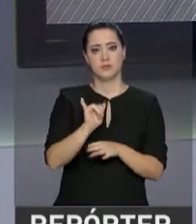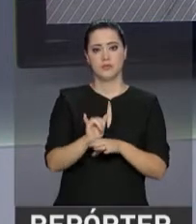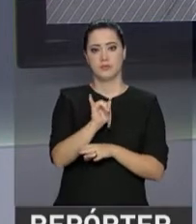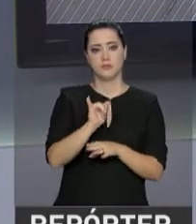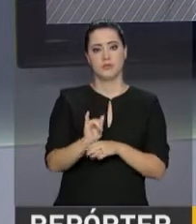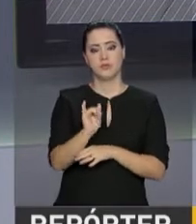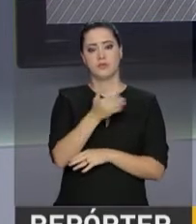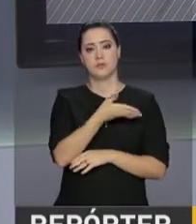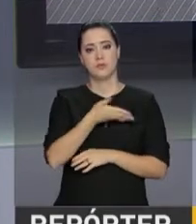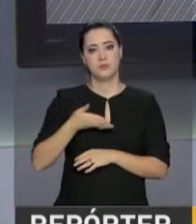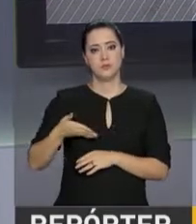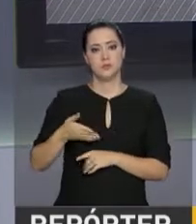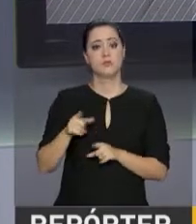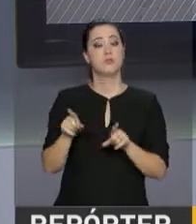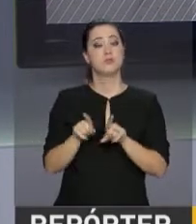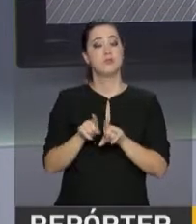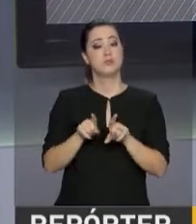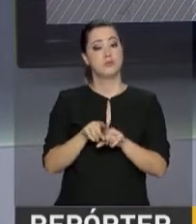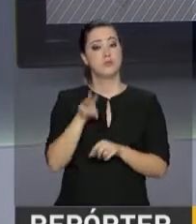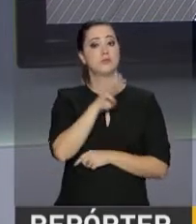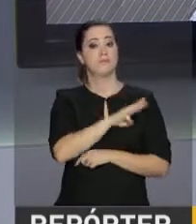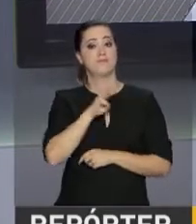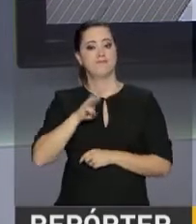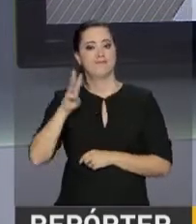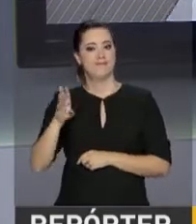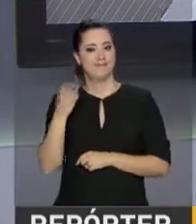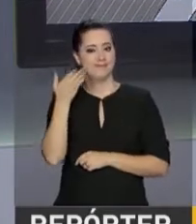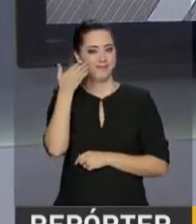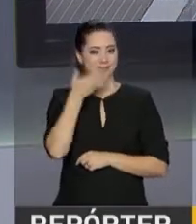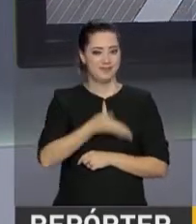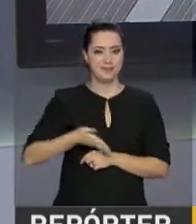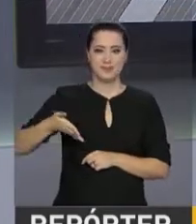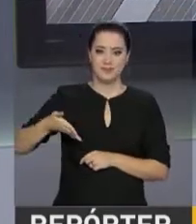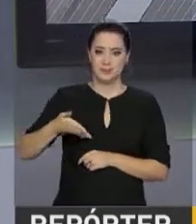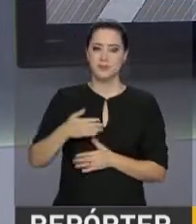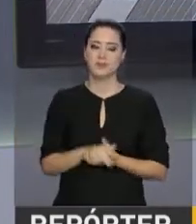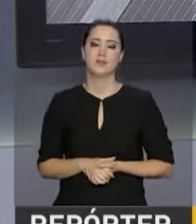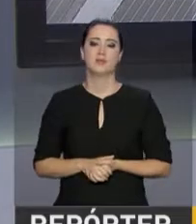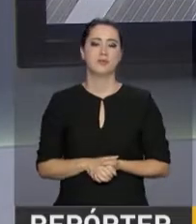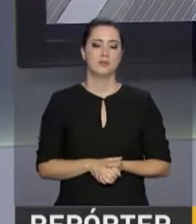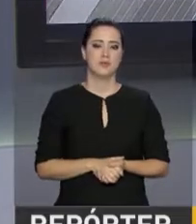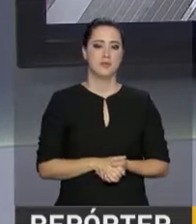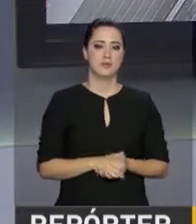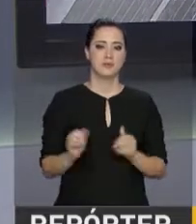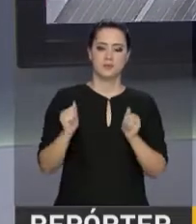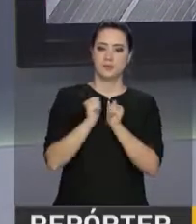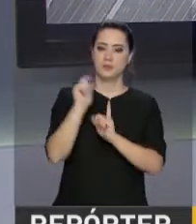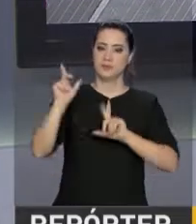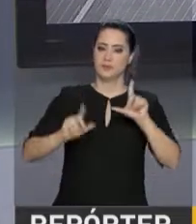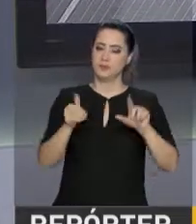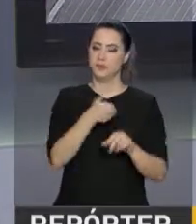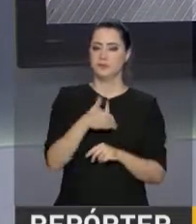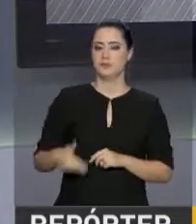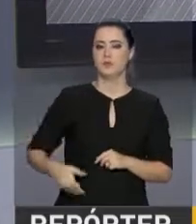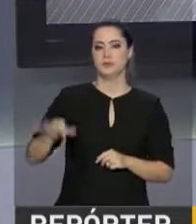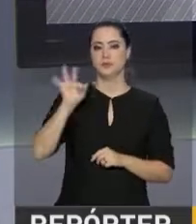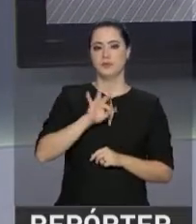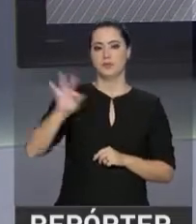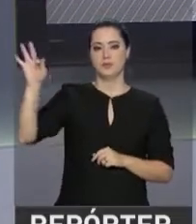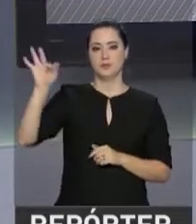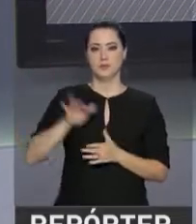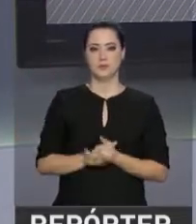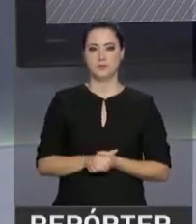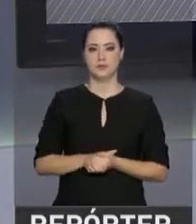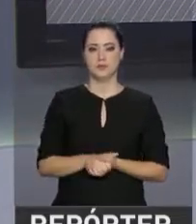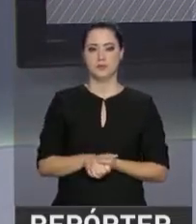as reportagens no youtube e toda a nossa programação também está na página da nbr na internet continue com a gente na nbr a tv do